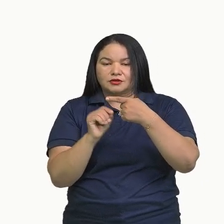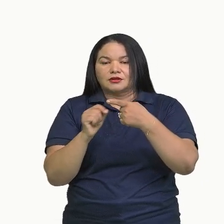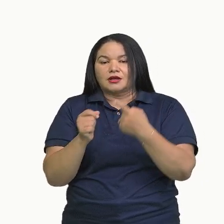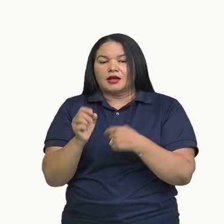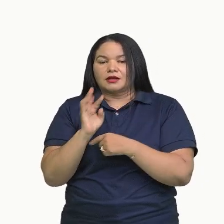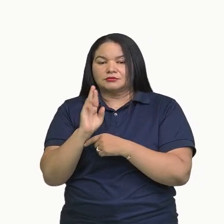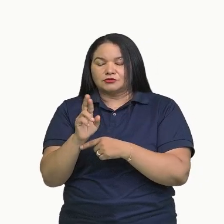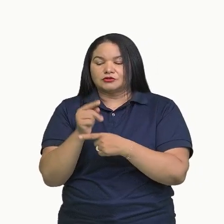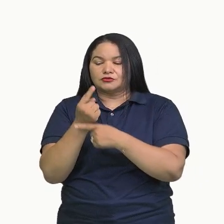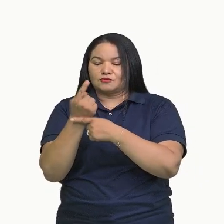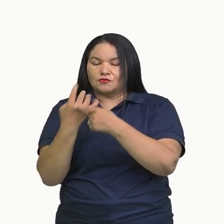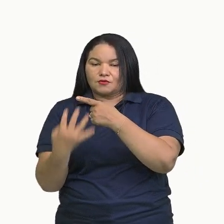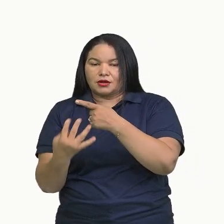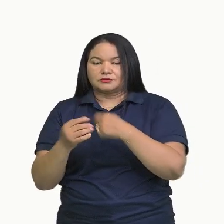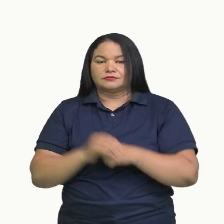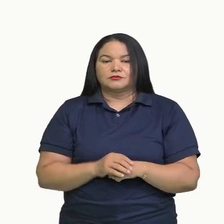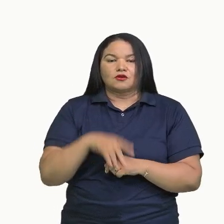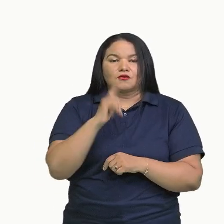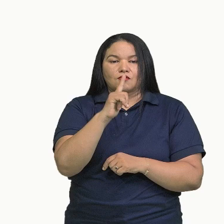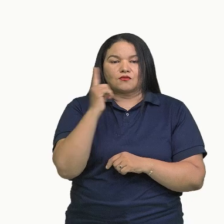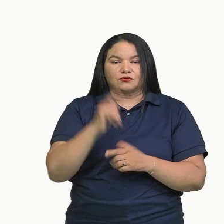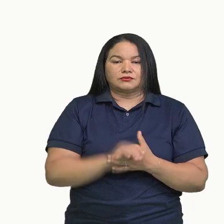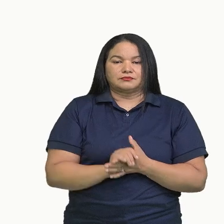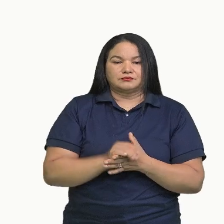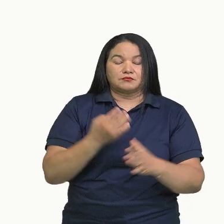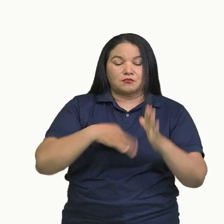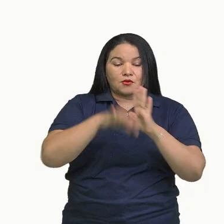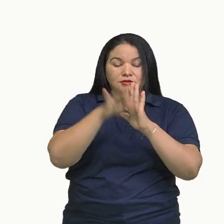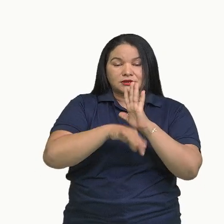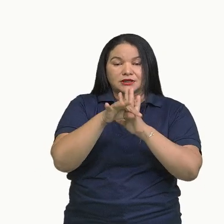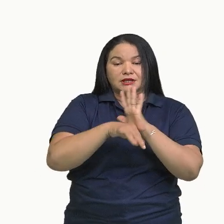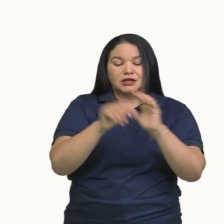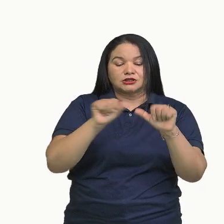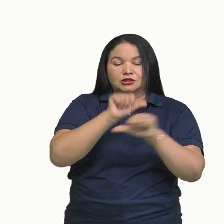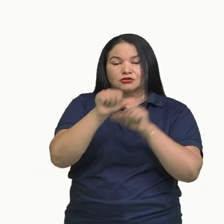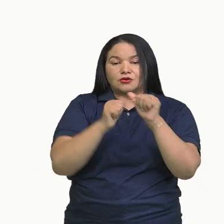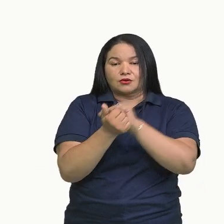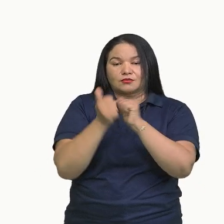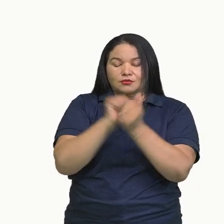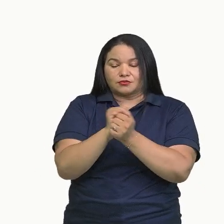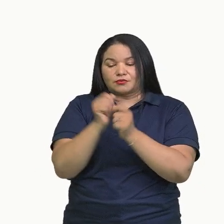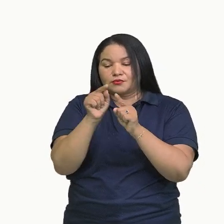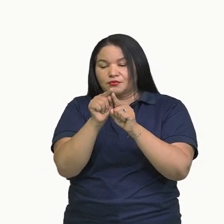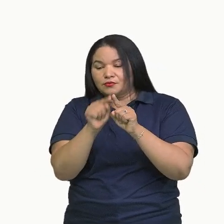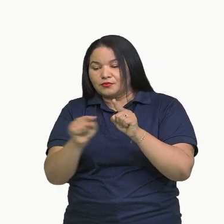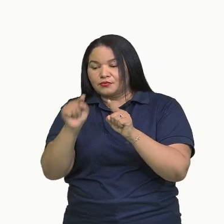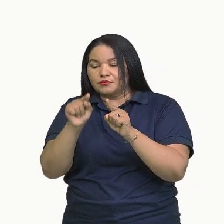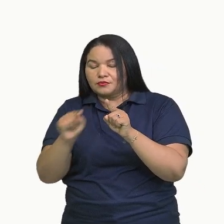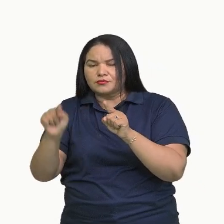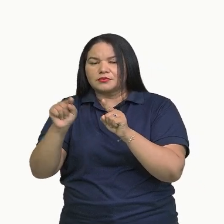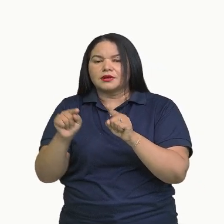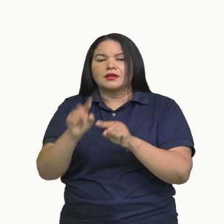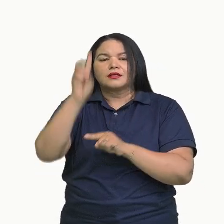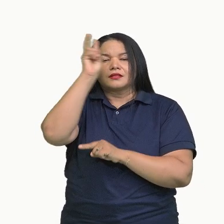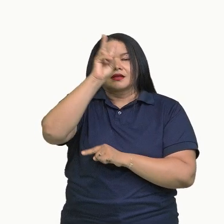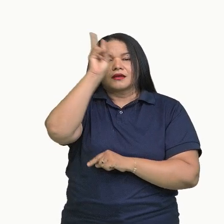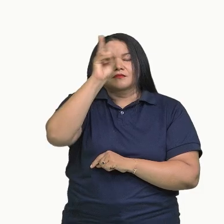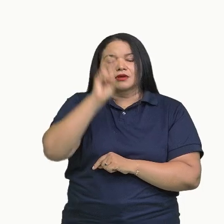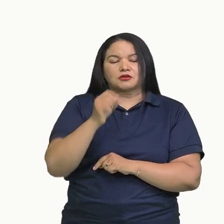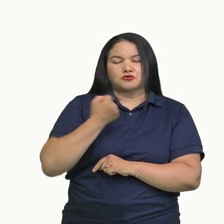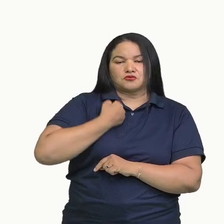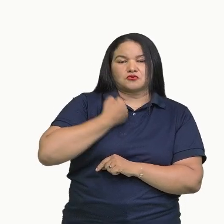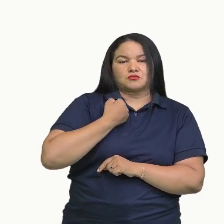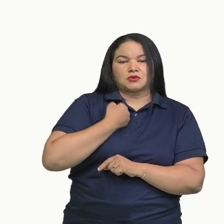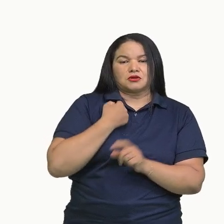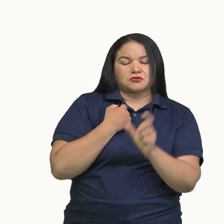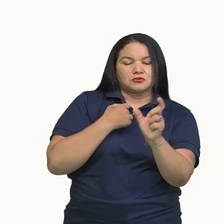de porcentagem para decimal. Então, nós vamos abrir uma aba aqui, vamos lembrar o que é um número decimal. O